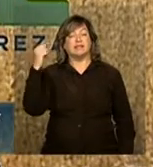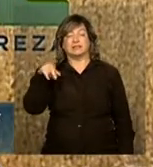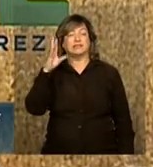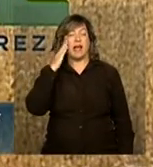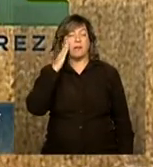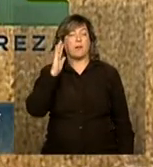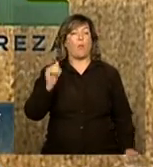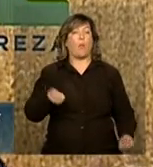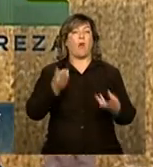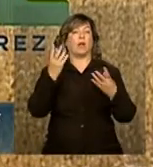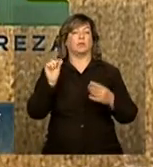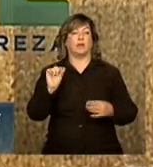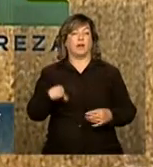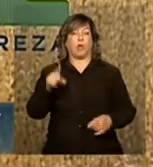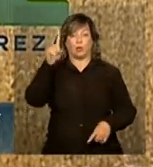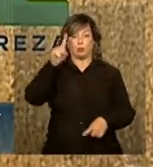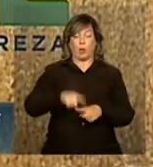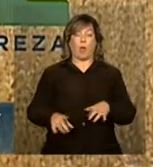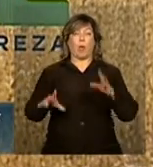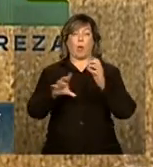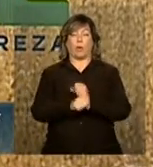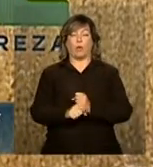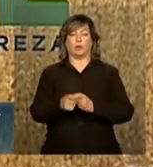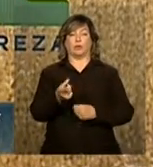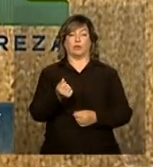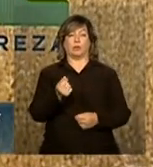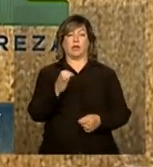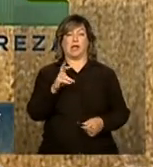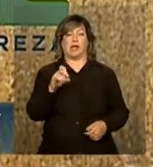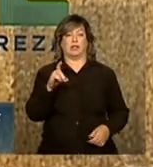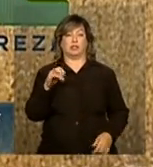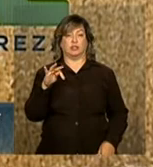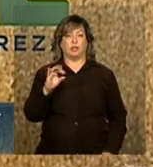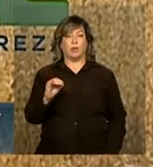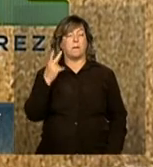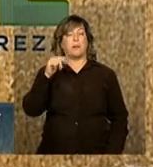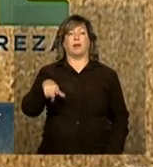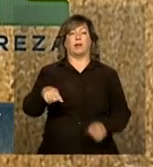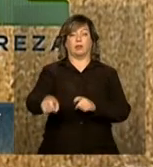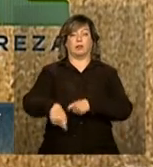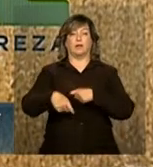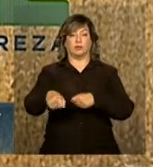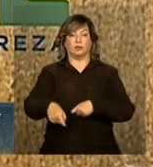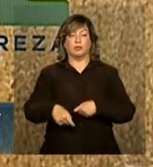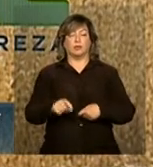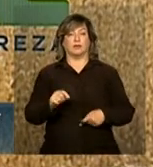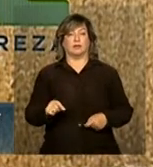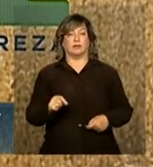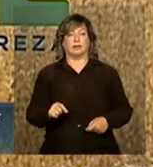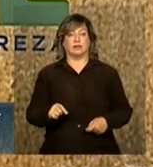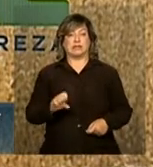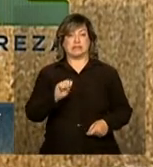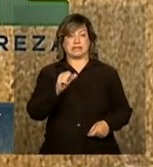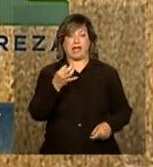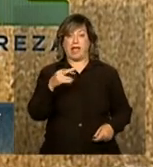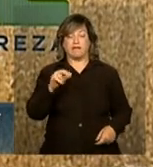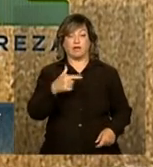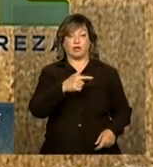quanto era o total de recursos de crédito para a agricultura na safra